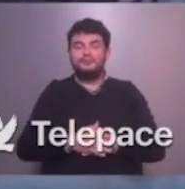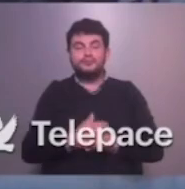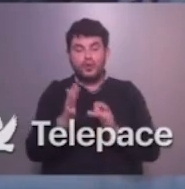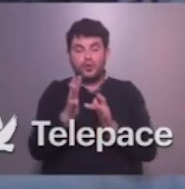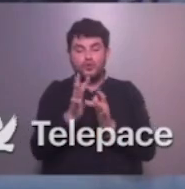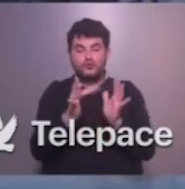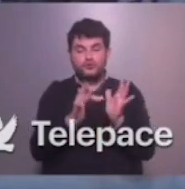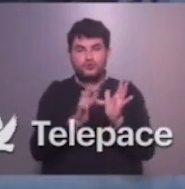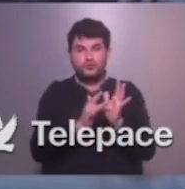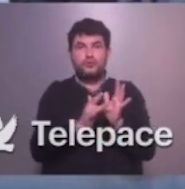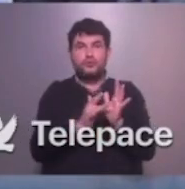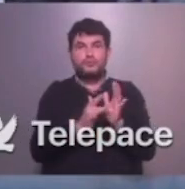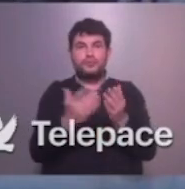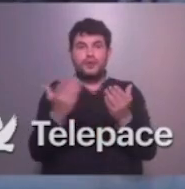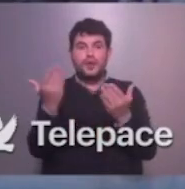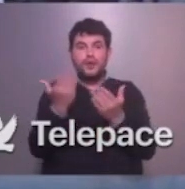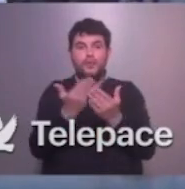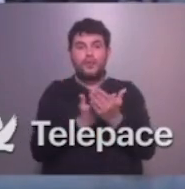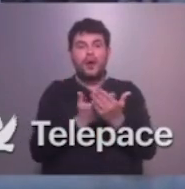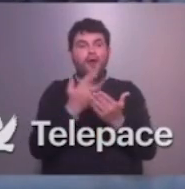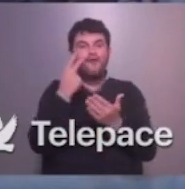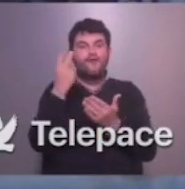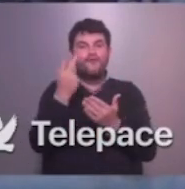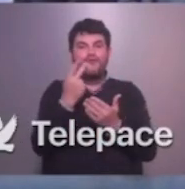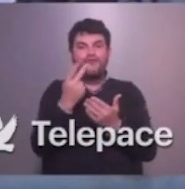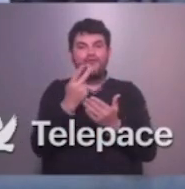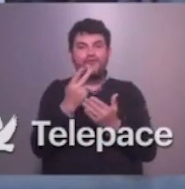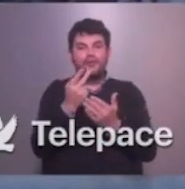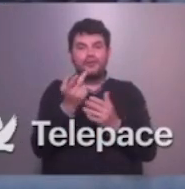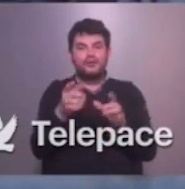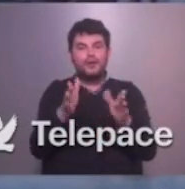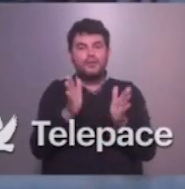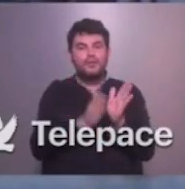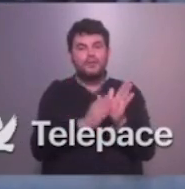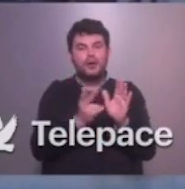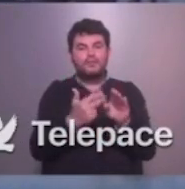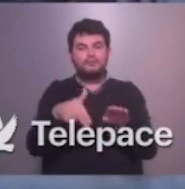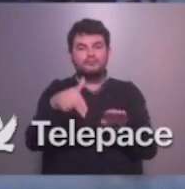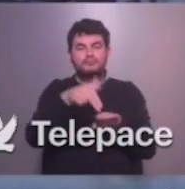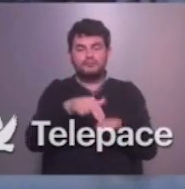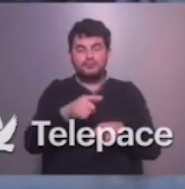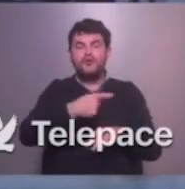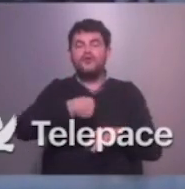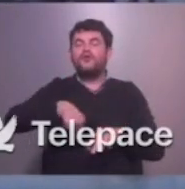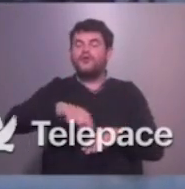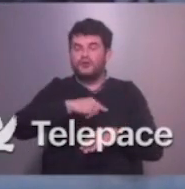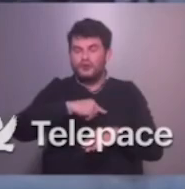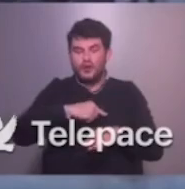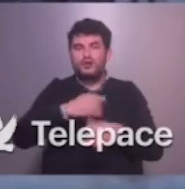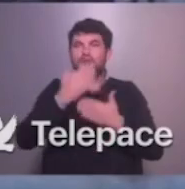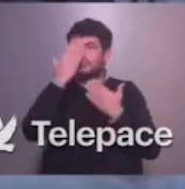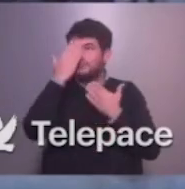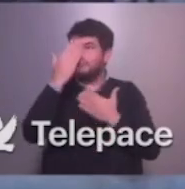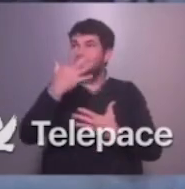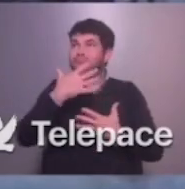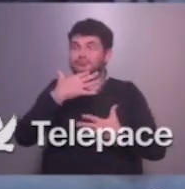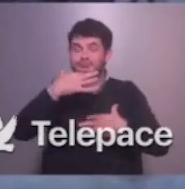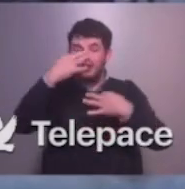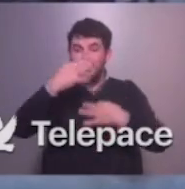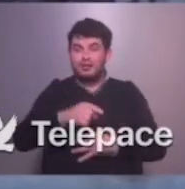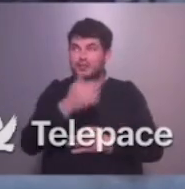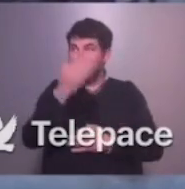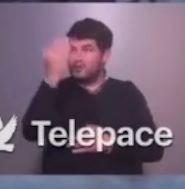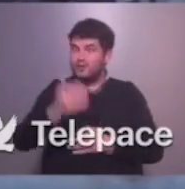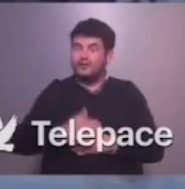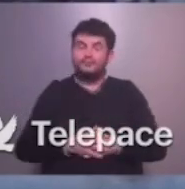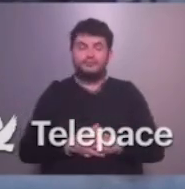Ó Jesus, pão vivo de ressurreição. Nós vos adoramos e cremos em